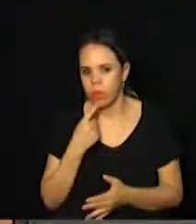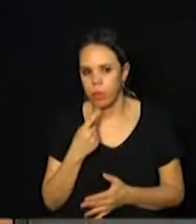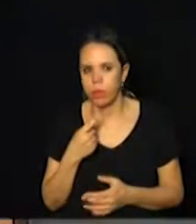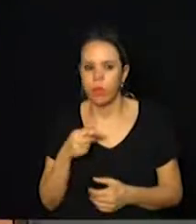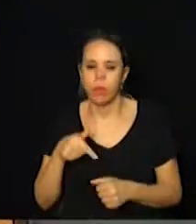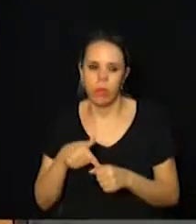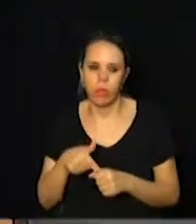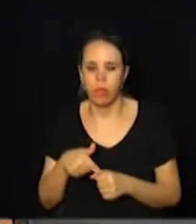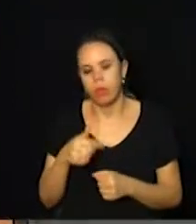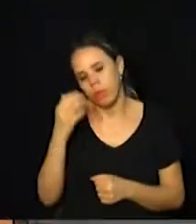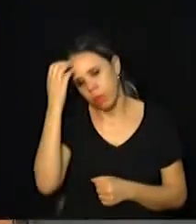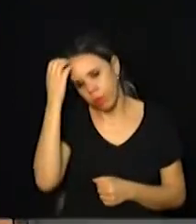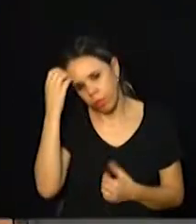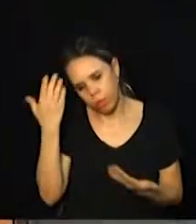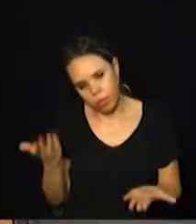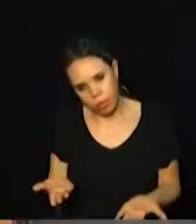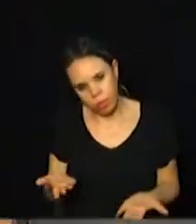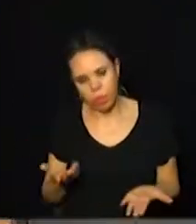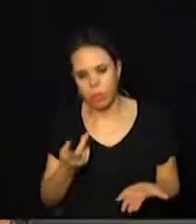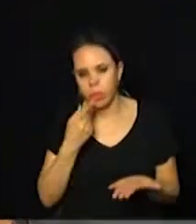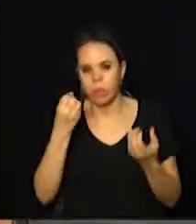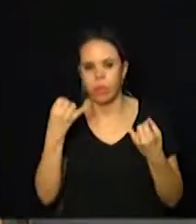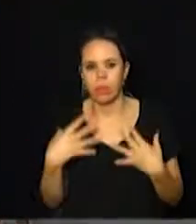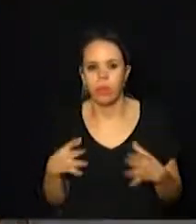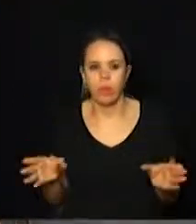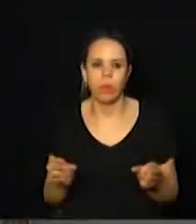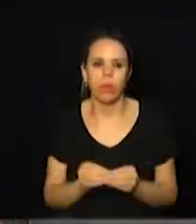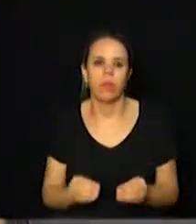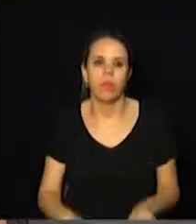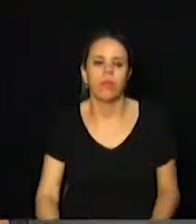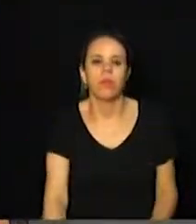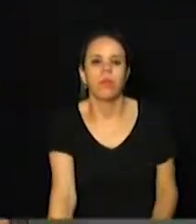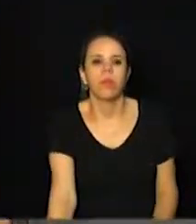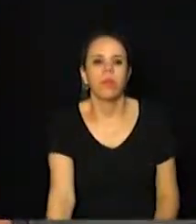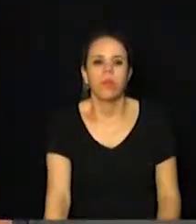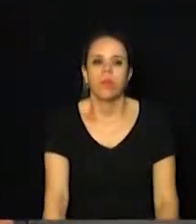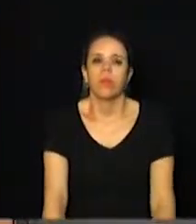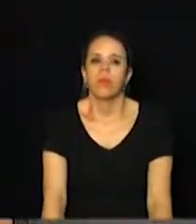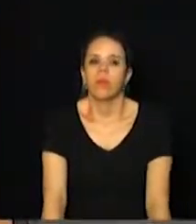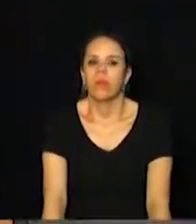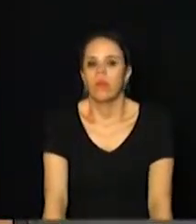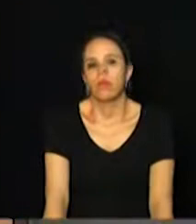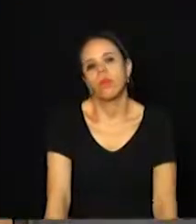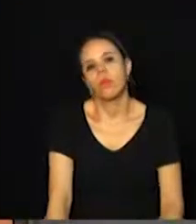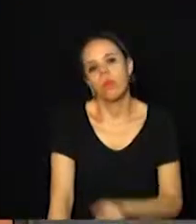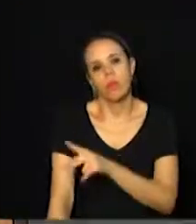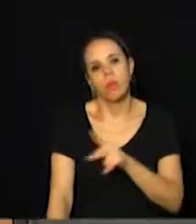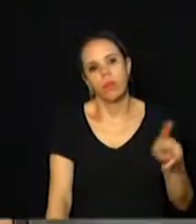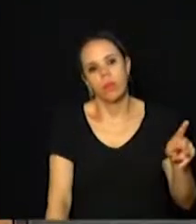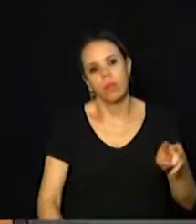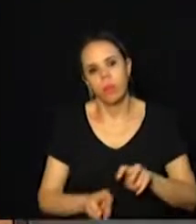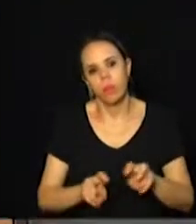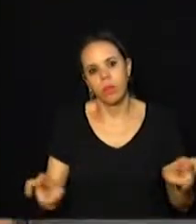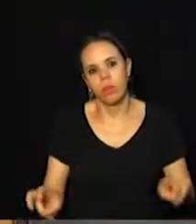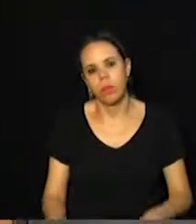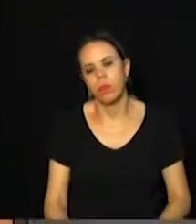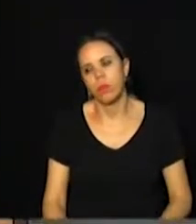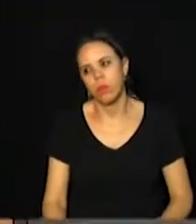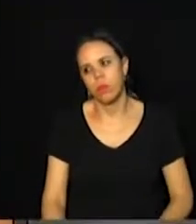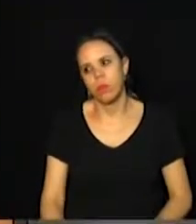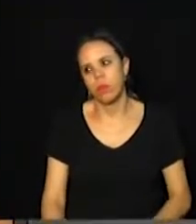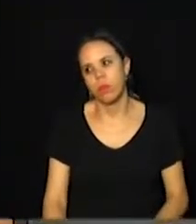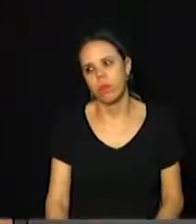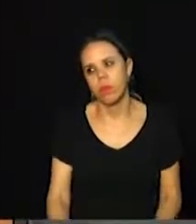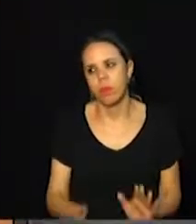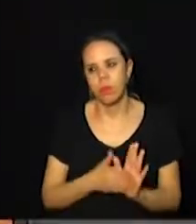né a fazer uma referência aqui breve ao presidente essa mesa e da